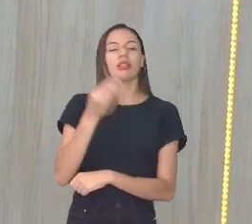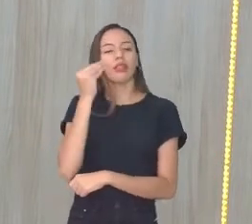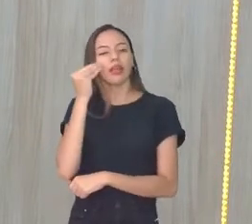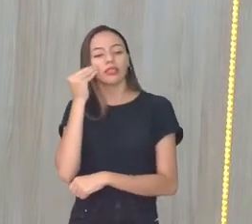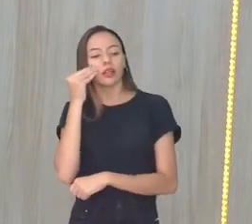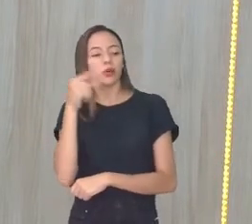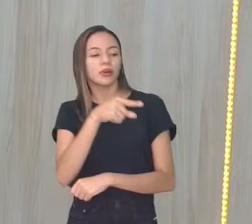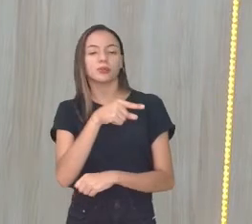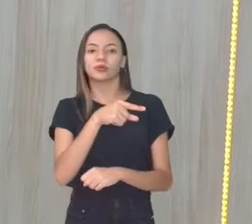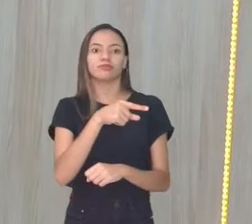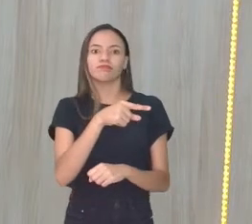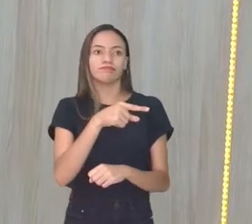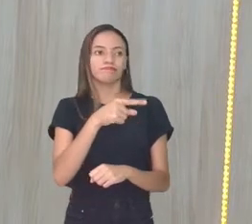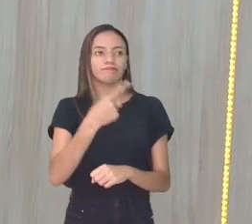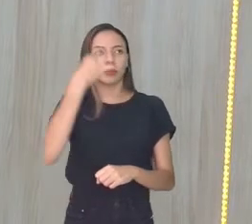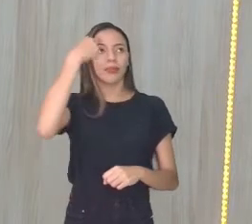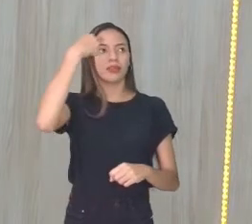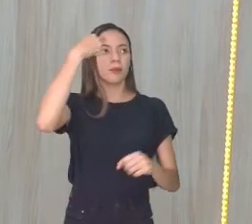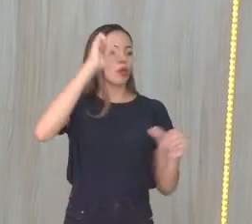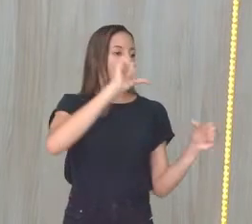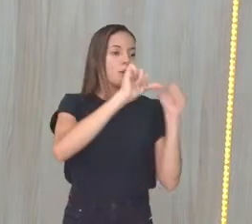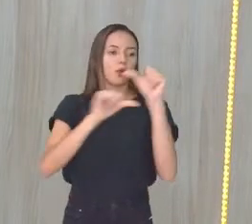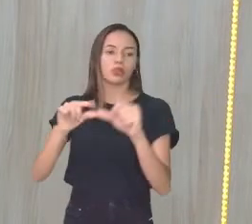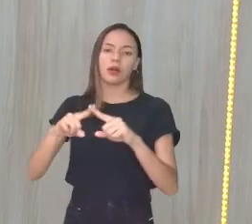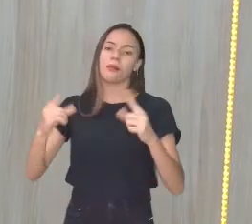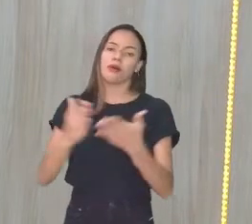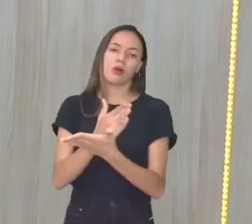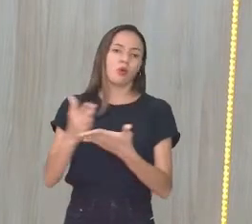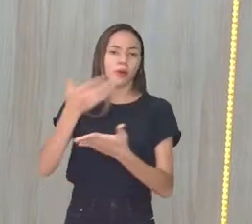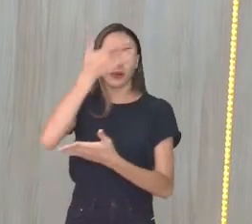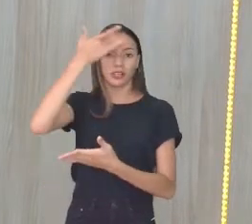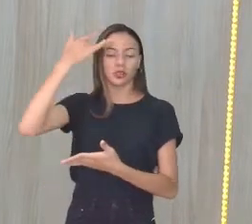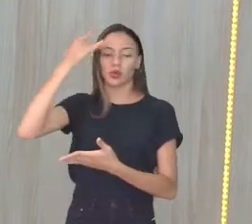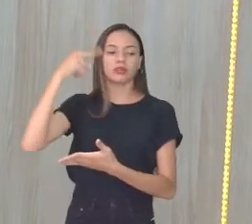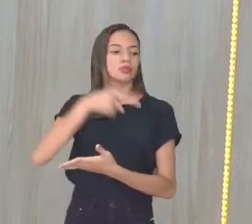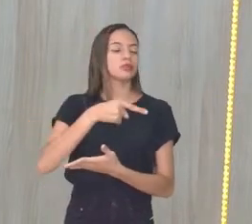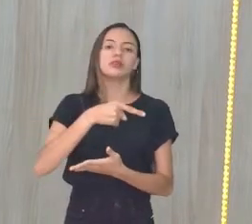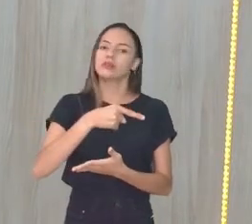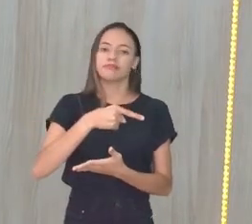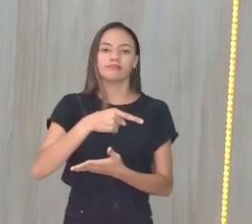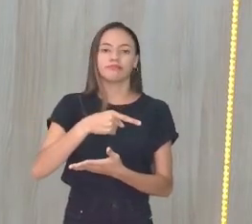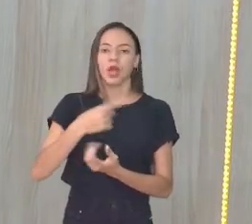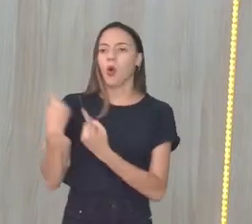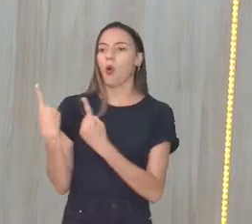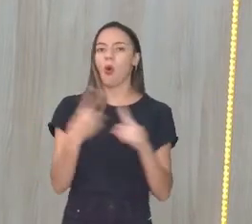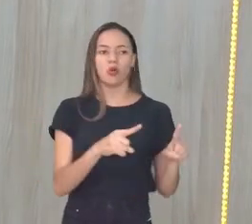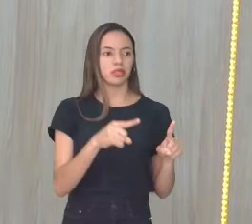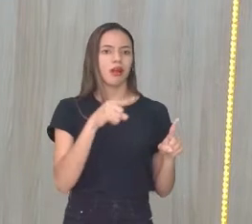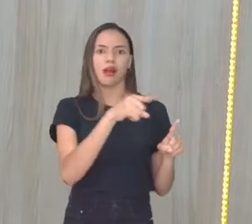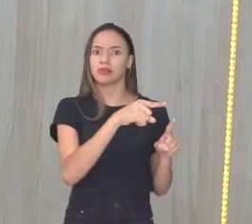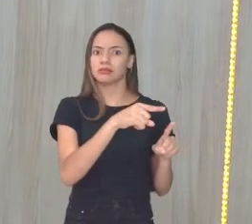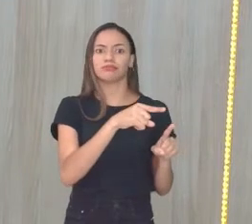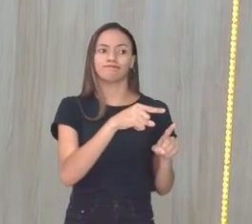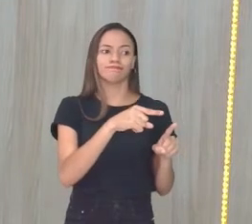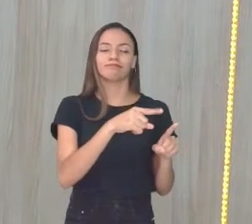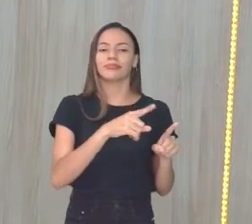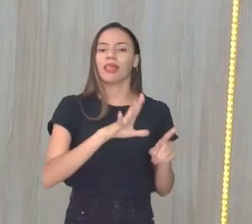essas questões, ainda existem pessoas que defendem, né, essa estrutura. Né?